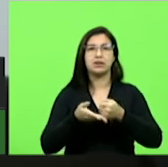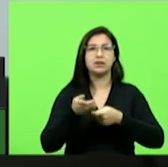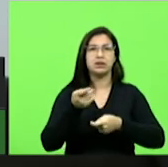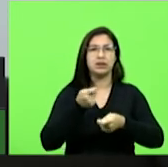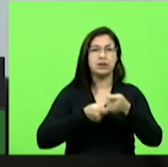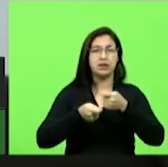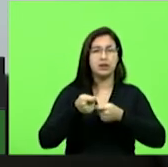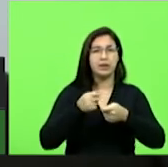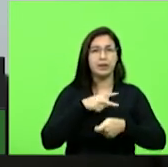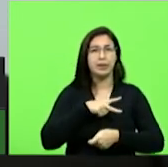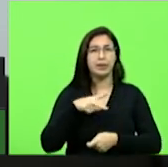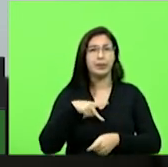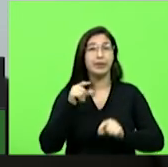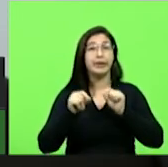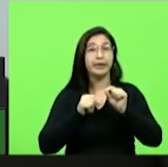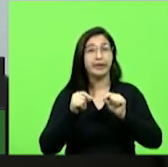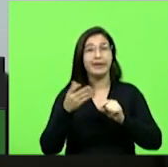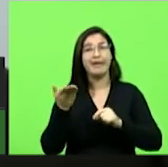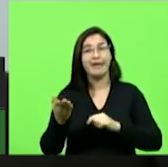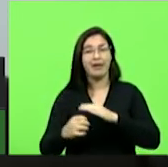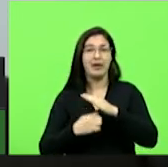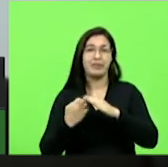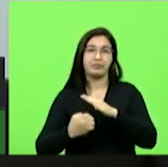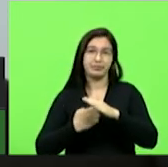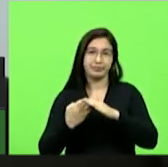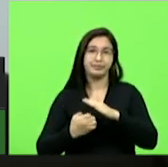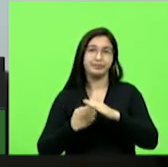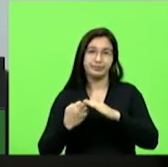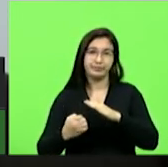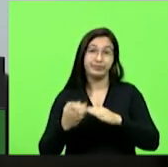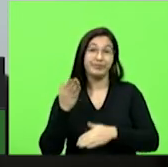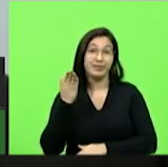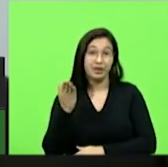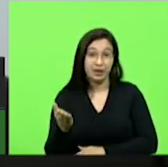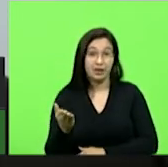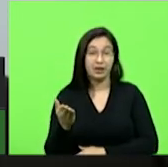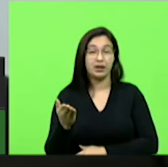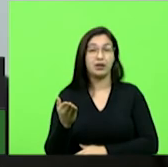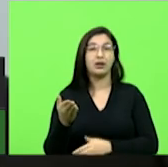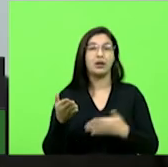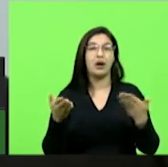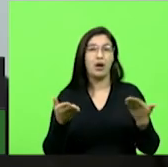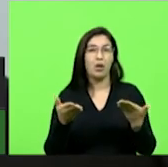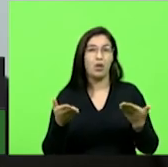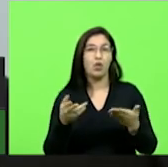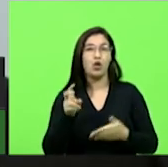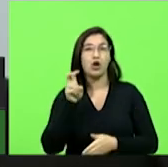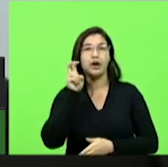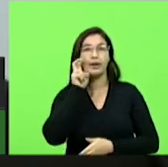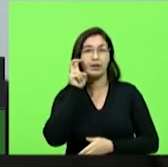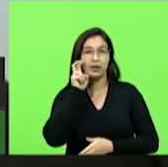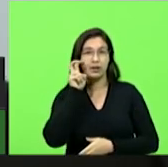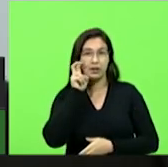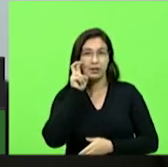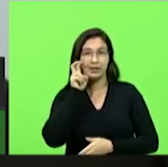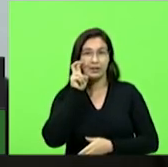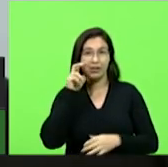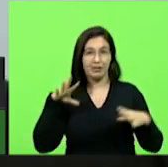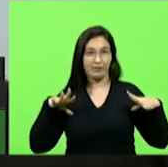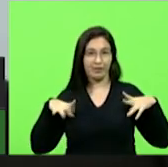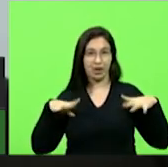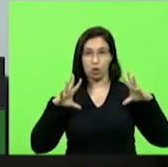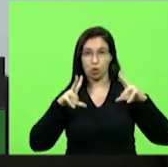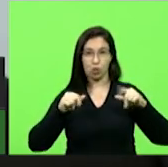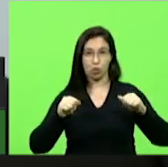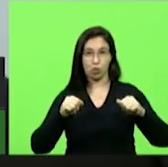empreendedor. Ele que sustenta. Ele que nesse feriado de quinta-feira passada estava trabalhando.